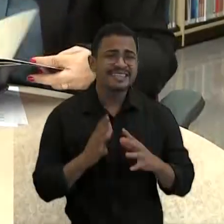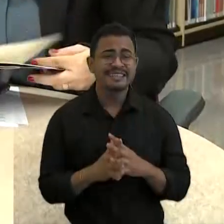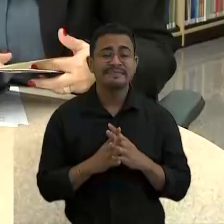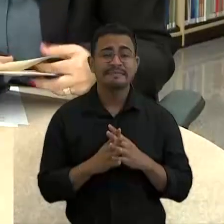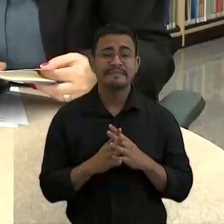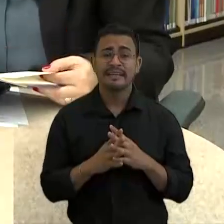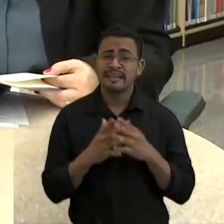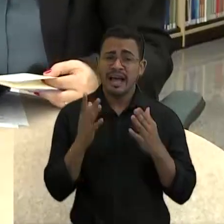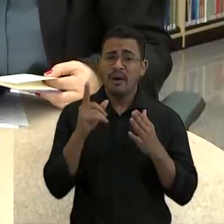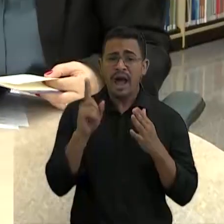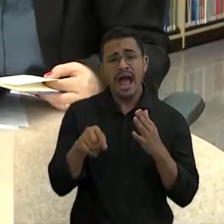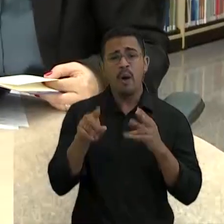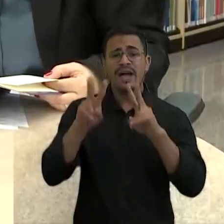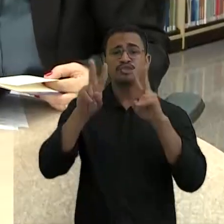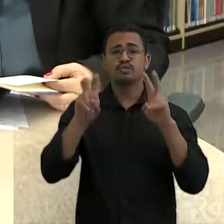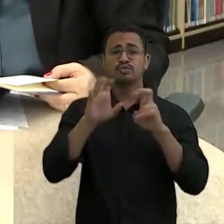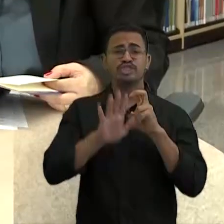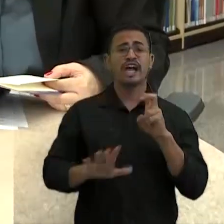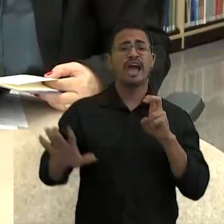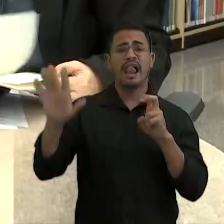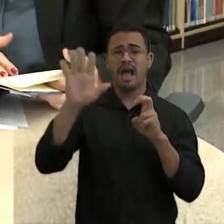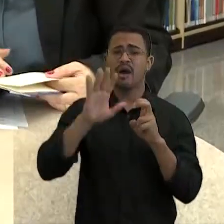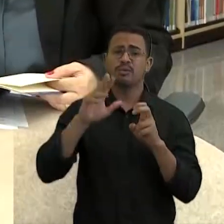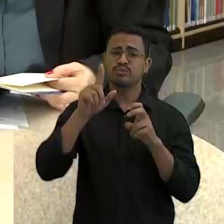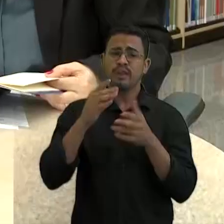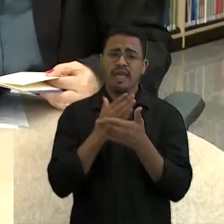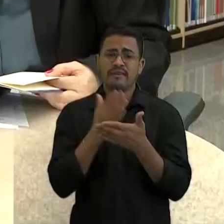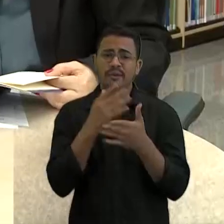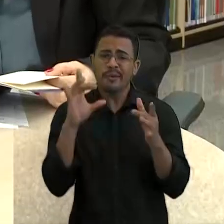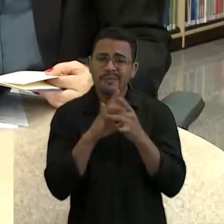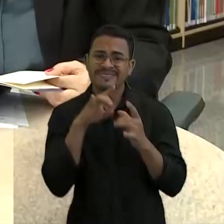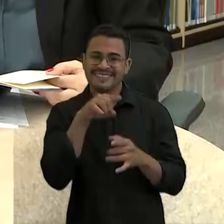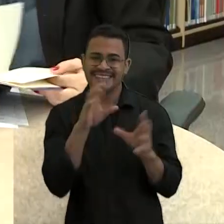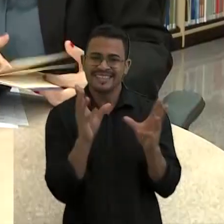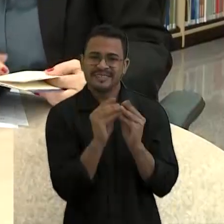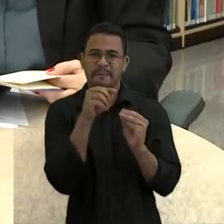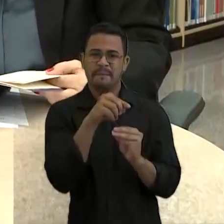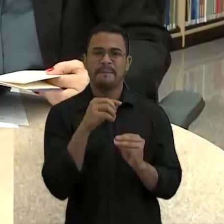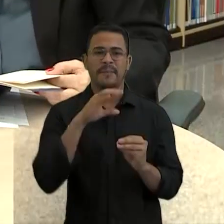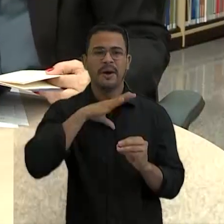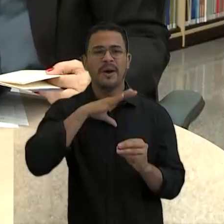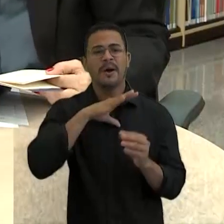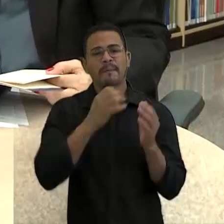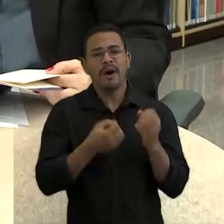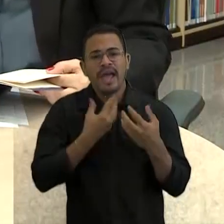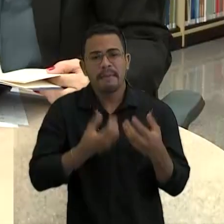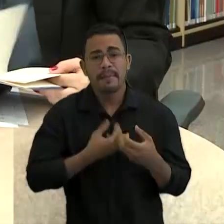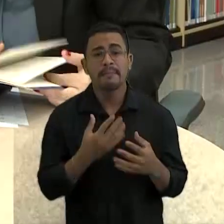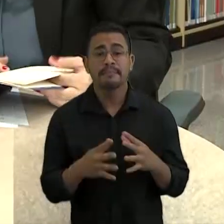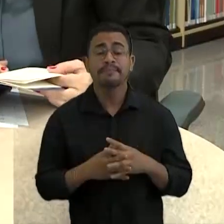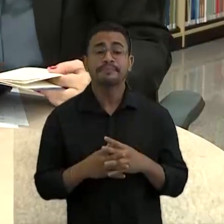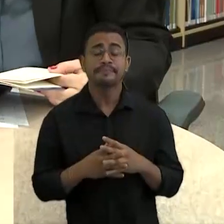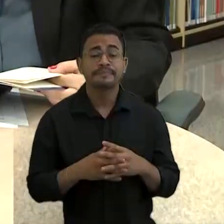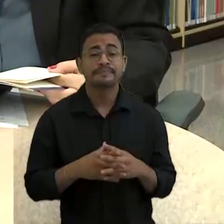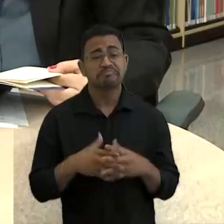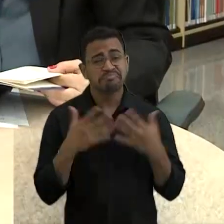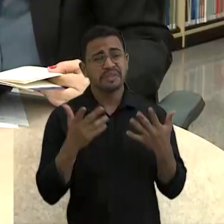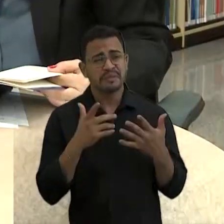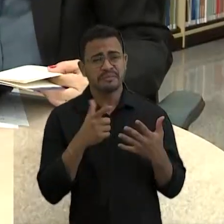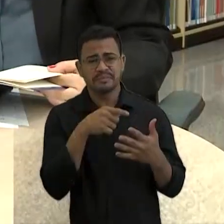do livro todo, né? Com certeza. Então, aqui o senhor traz vários poemas,